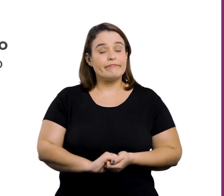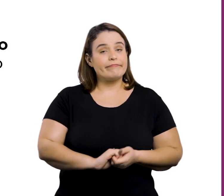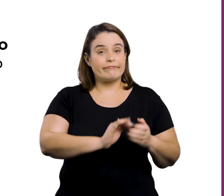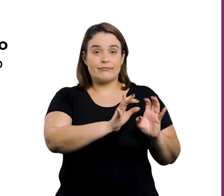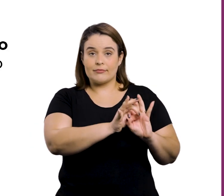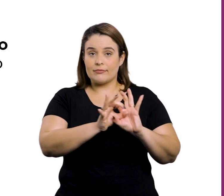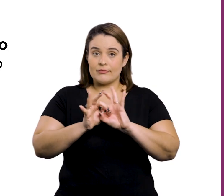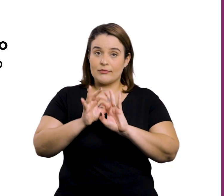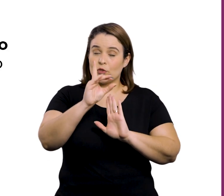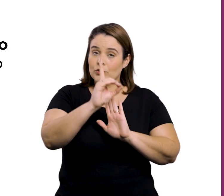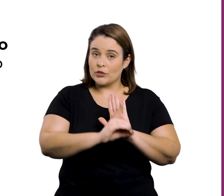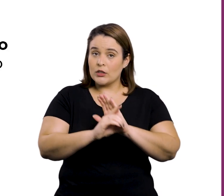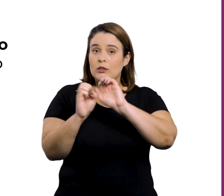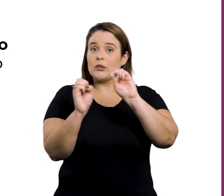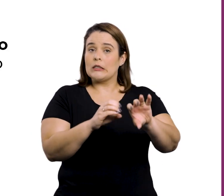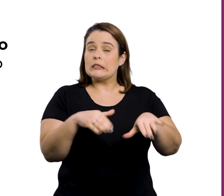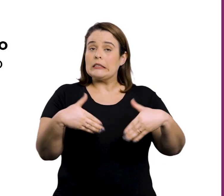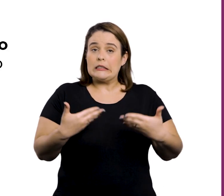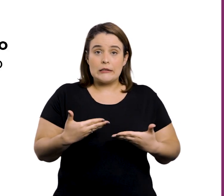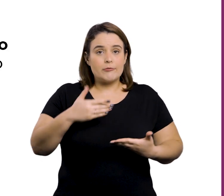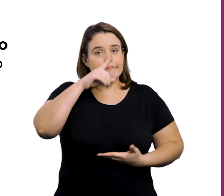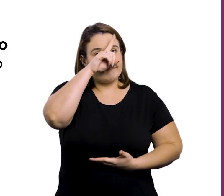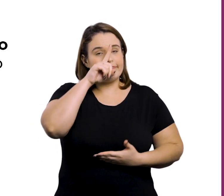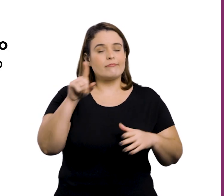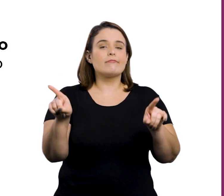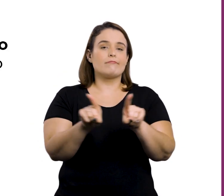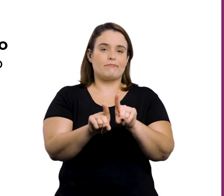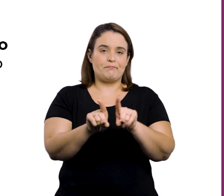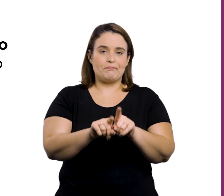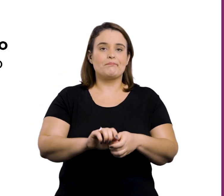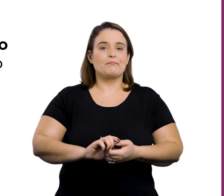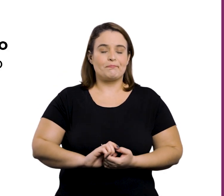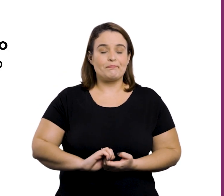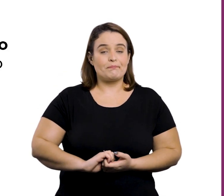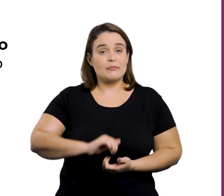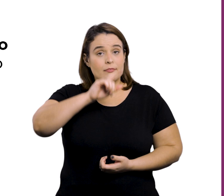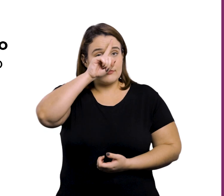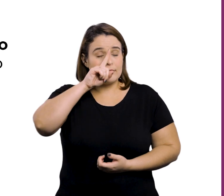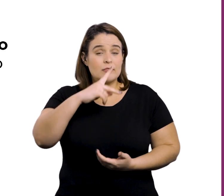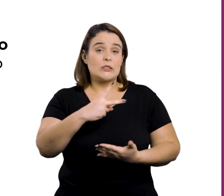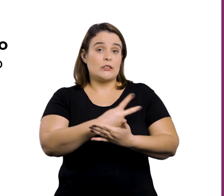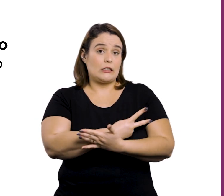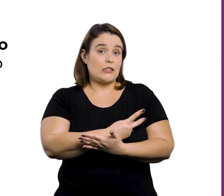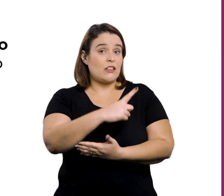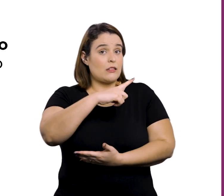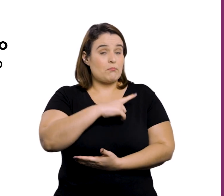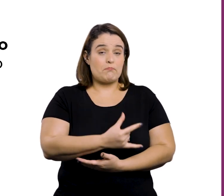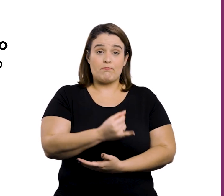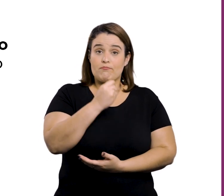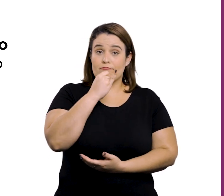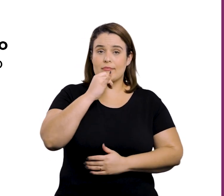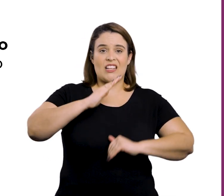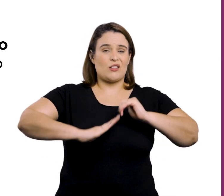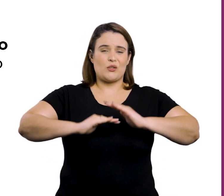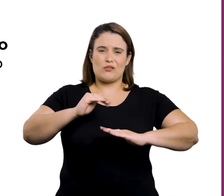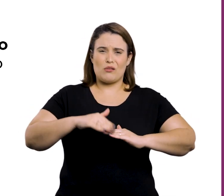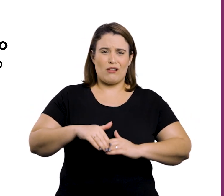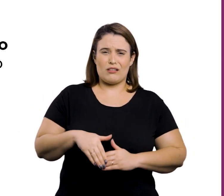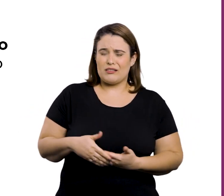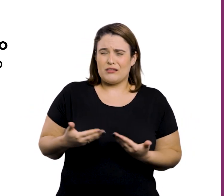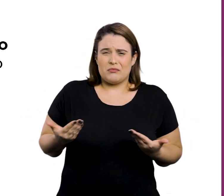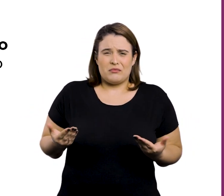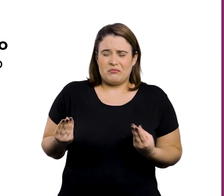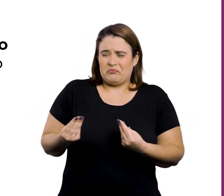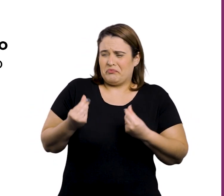adolescentes. Neste contexto, o direito à educação fica sob ameaça também. As ameaças surgem quando há, por